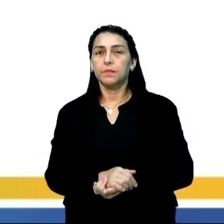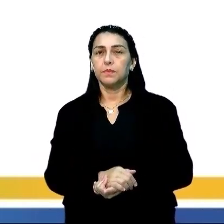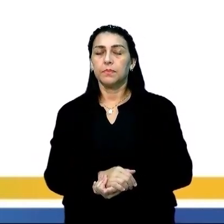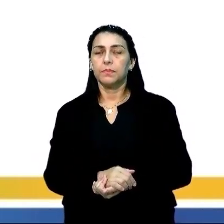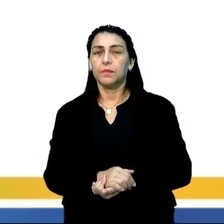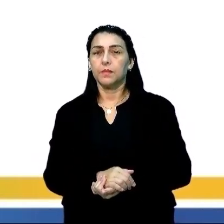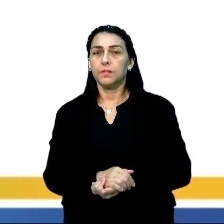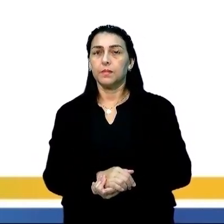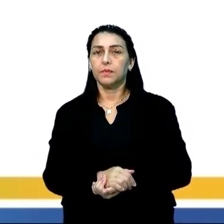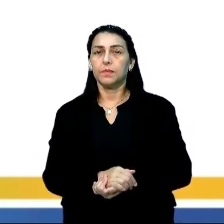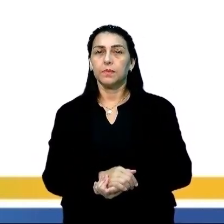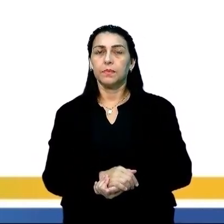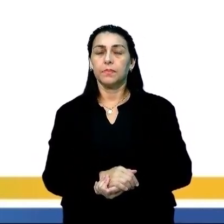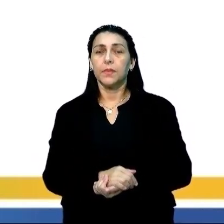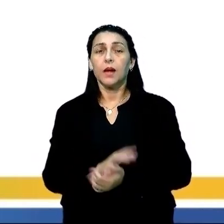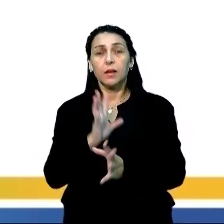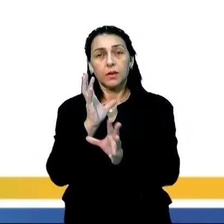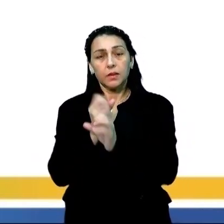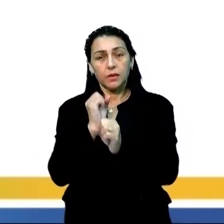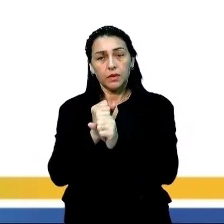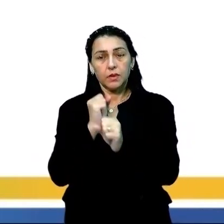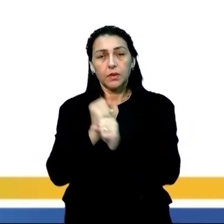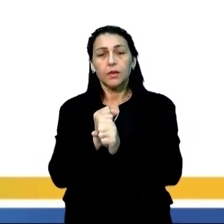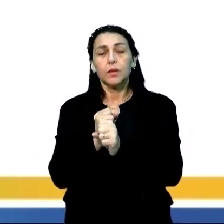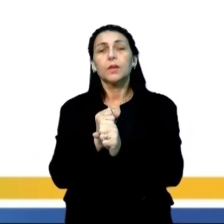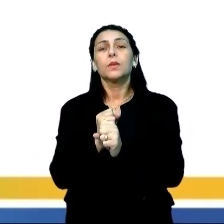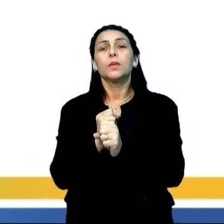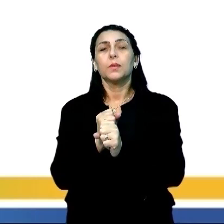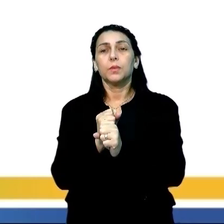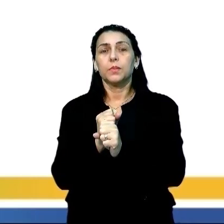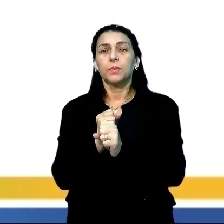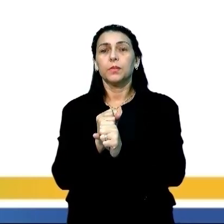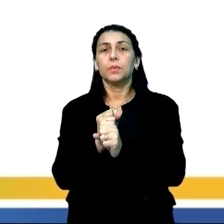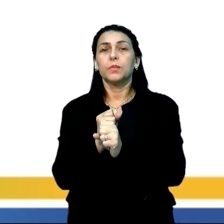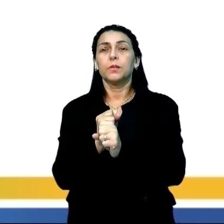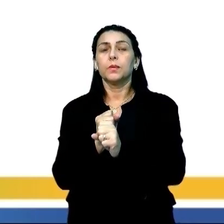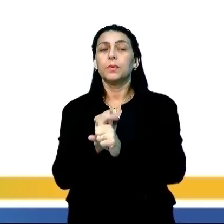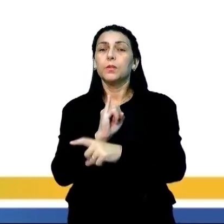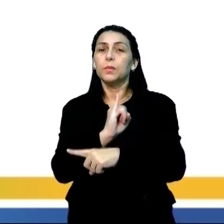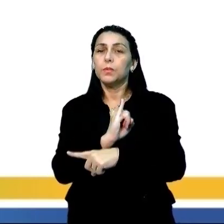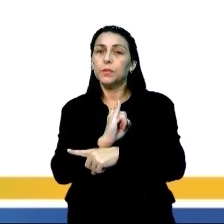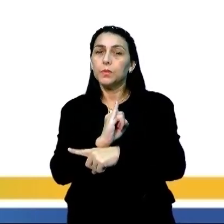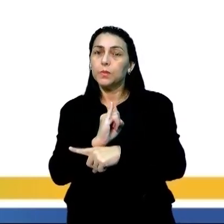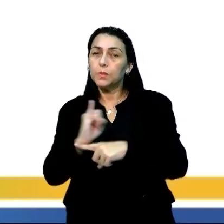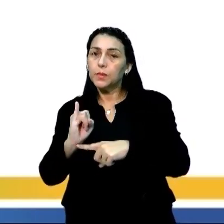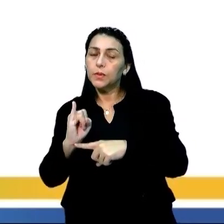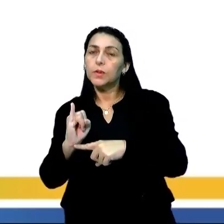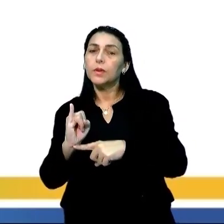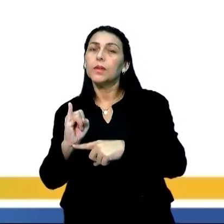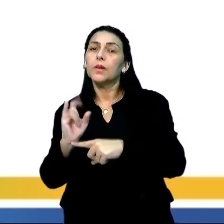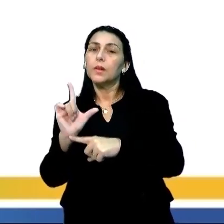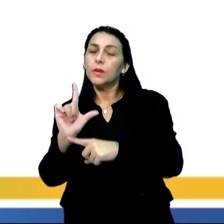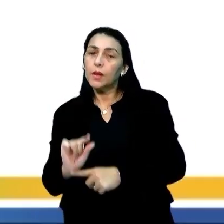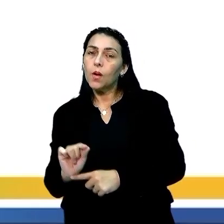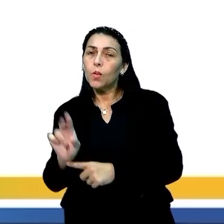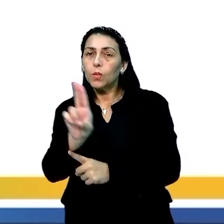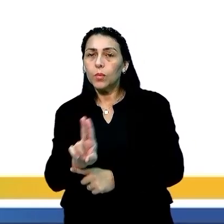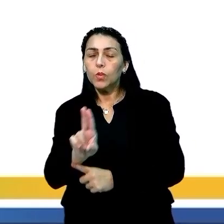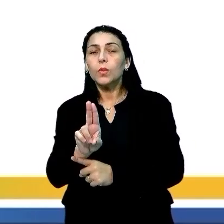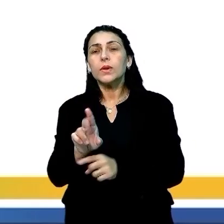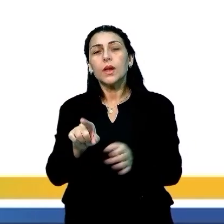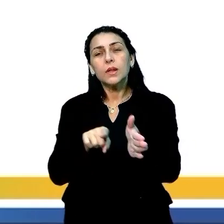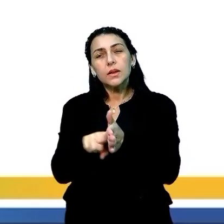como é que a gente faz. Para calcular o índice de desvalorização, é só usar esses